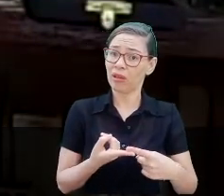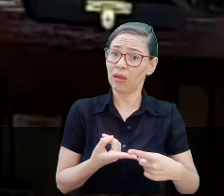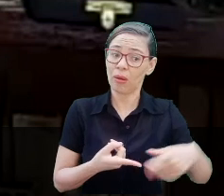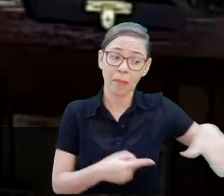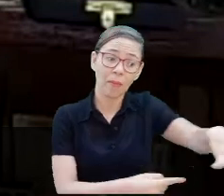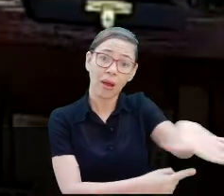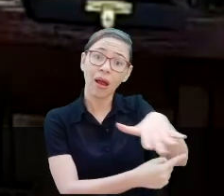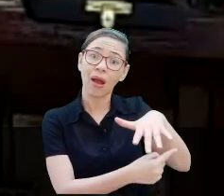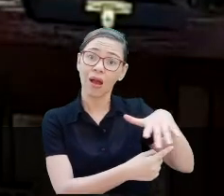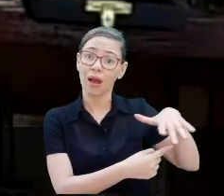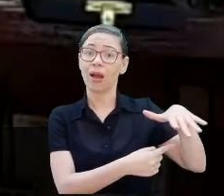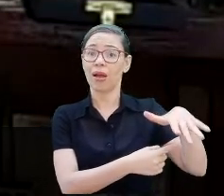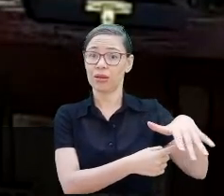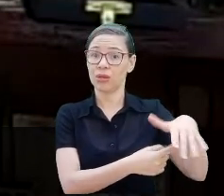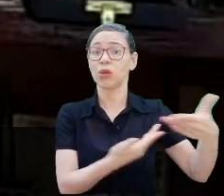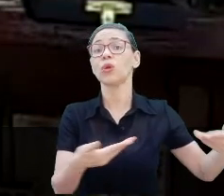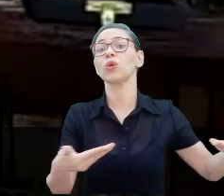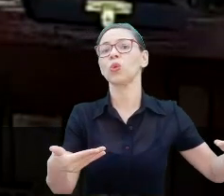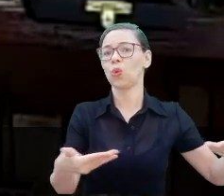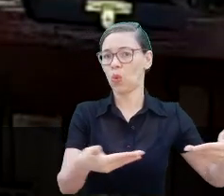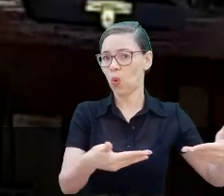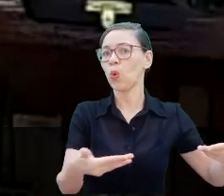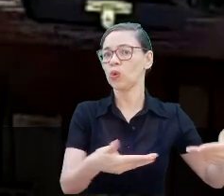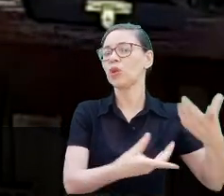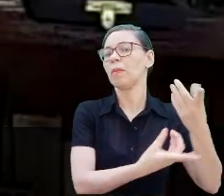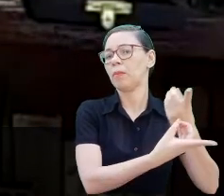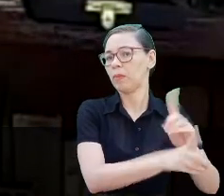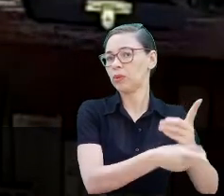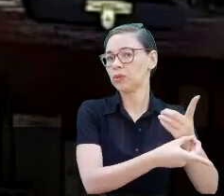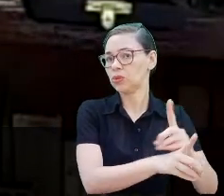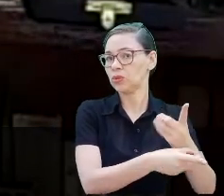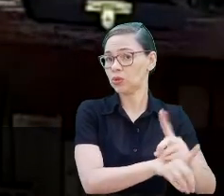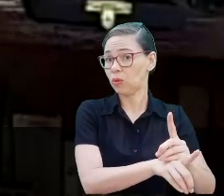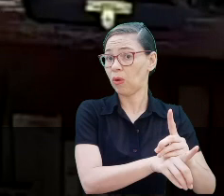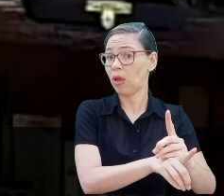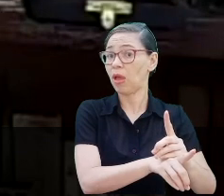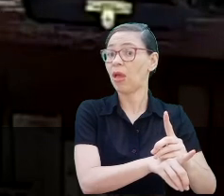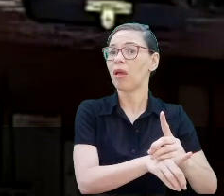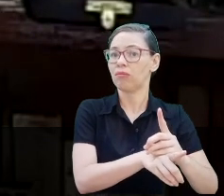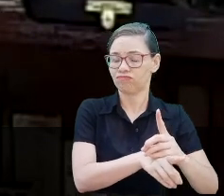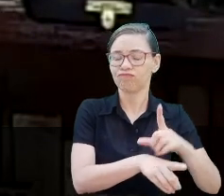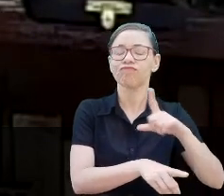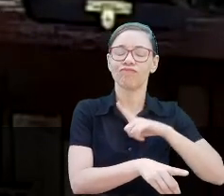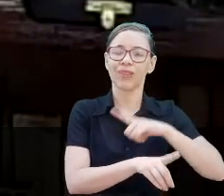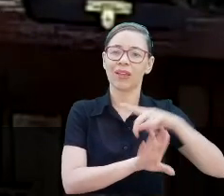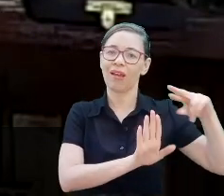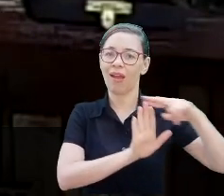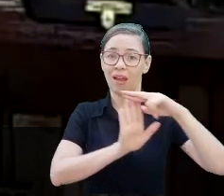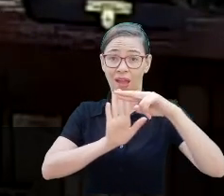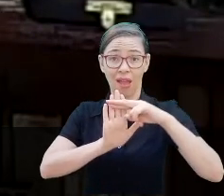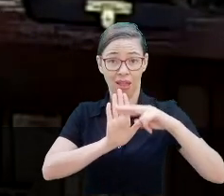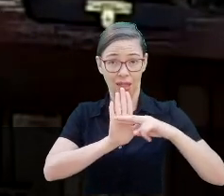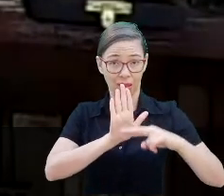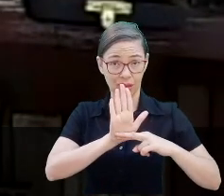em mercados precarizados, como é do trabalho sexual, da prostituição no Brasil, que é